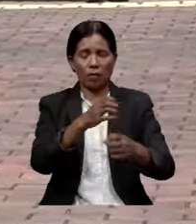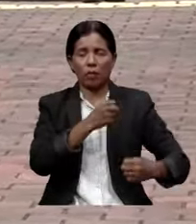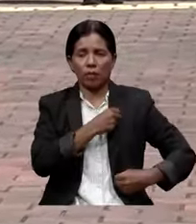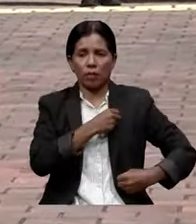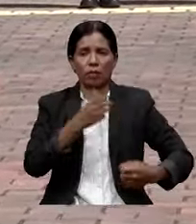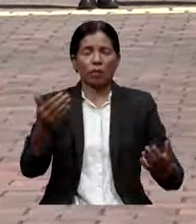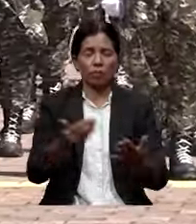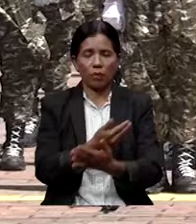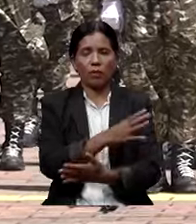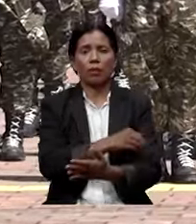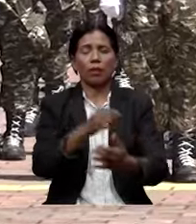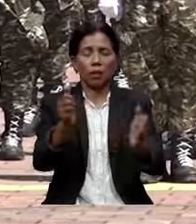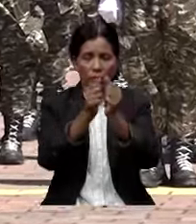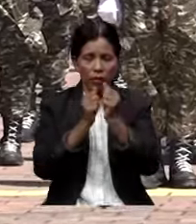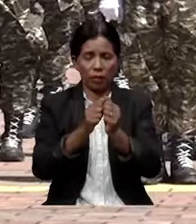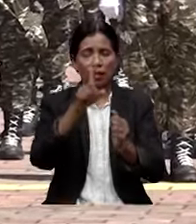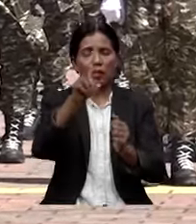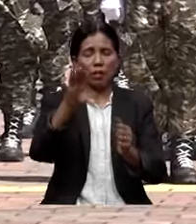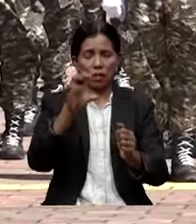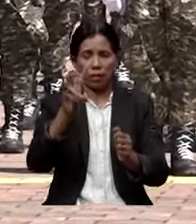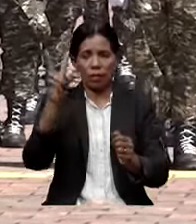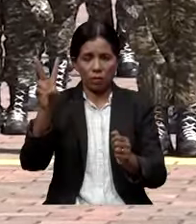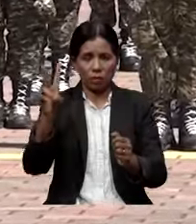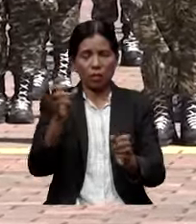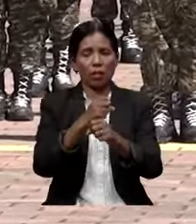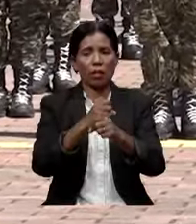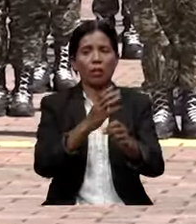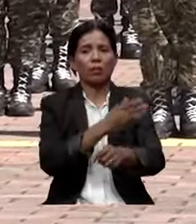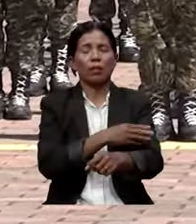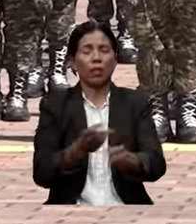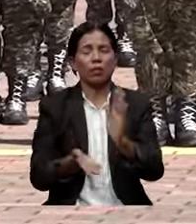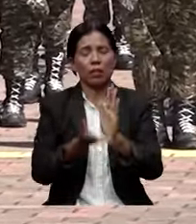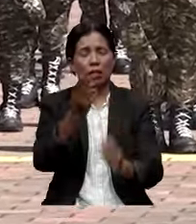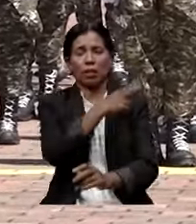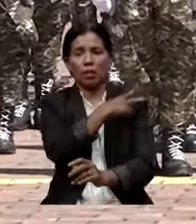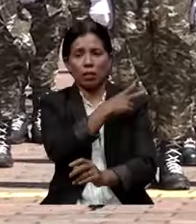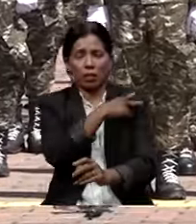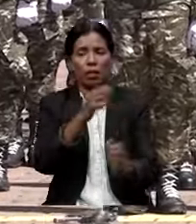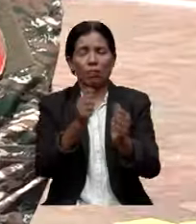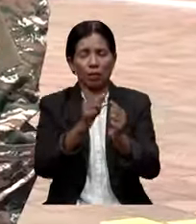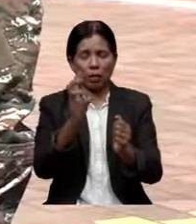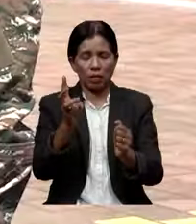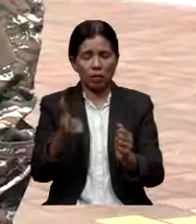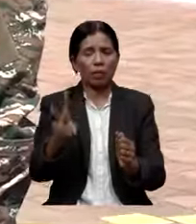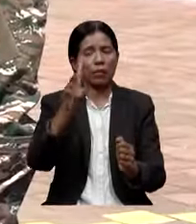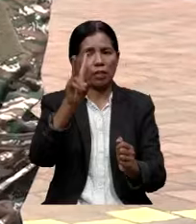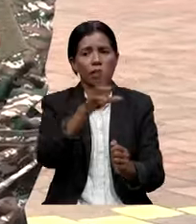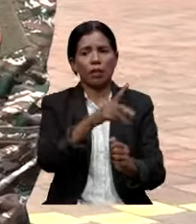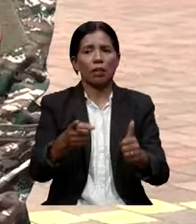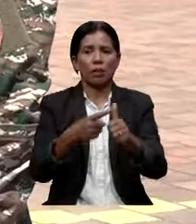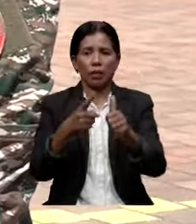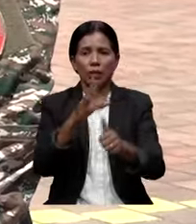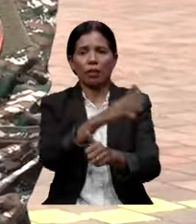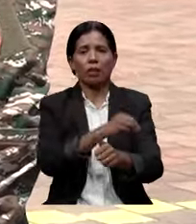FON oficiais a Mutuk Ato Cida Rua, no Moçala Promoção de Visa ba Soldado Nenulo Restinida ba Cabo, no primeiro